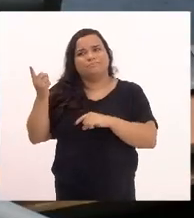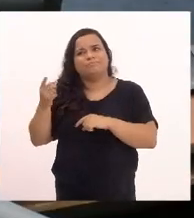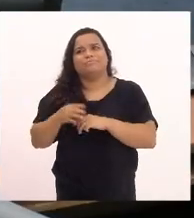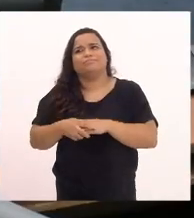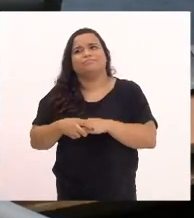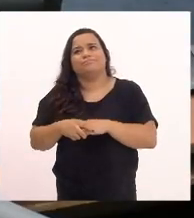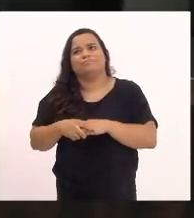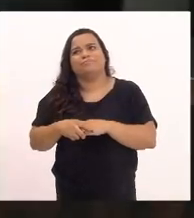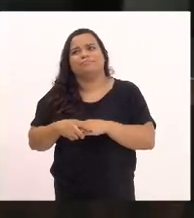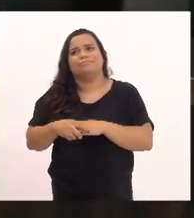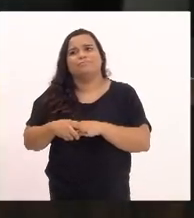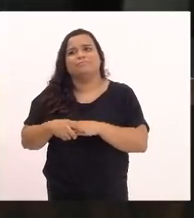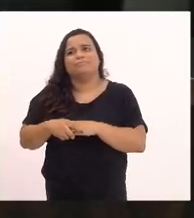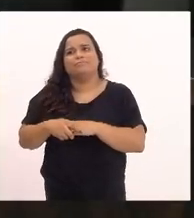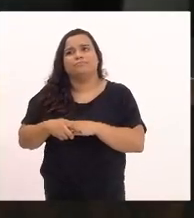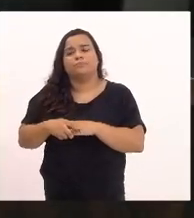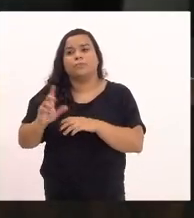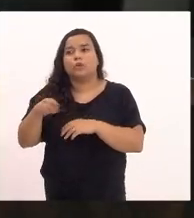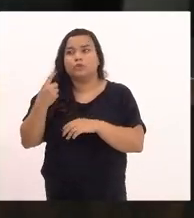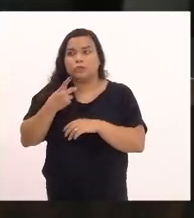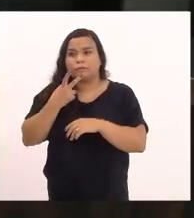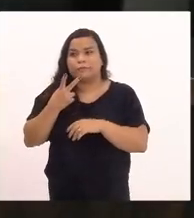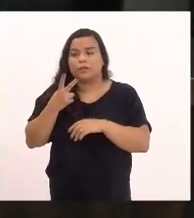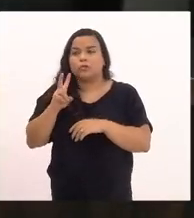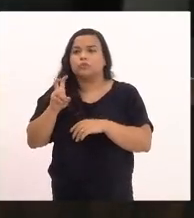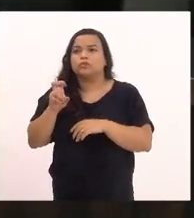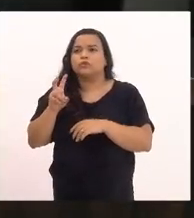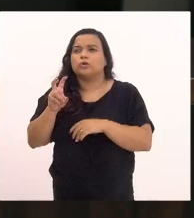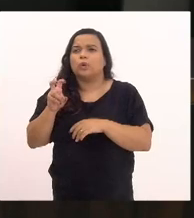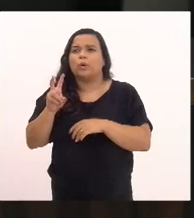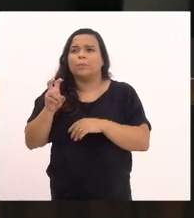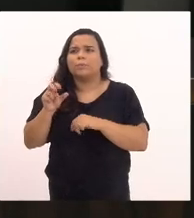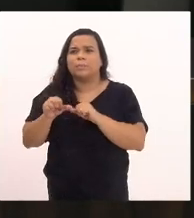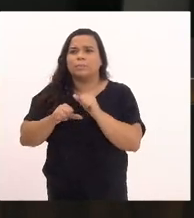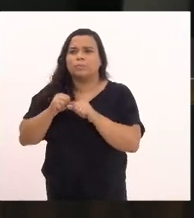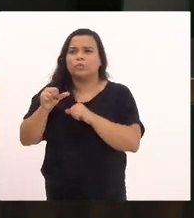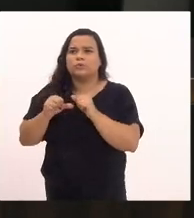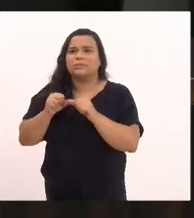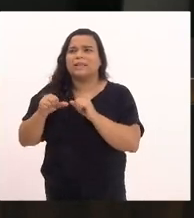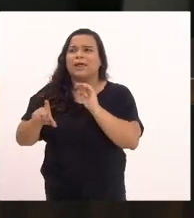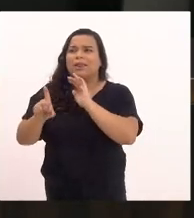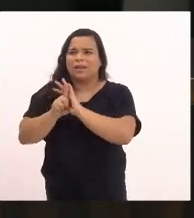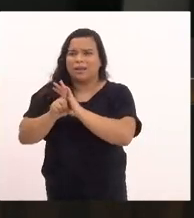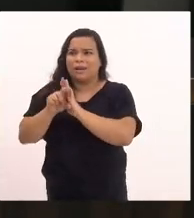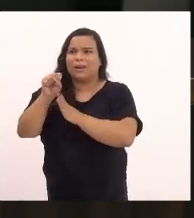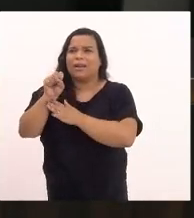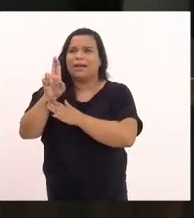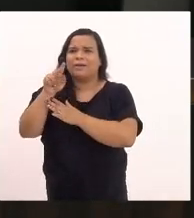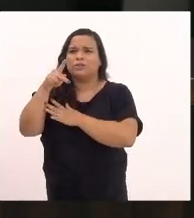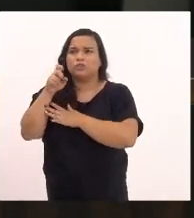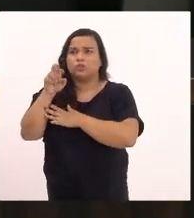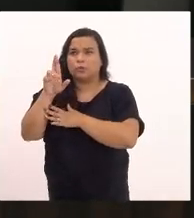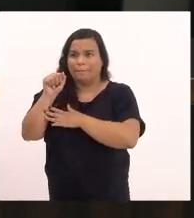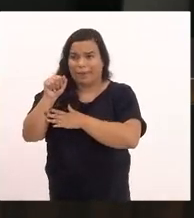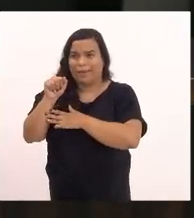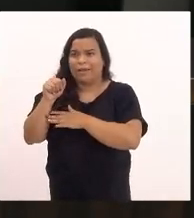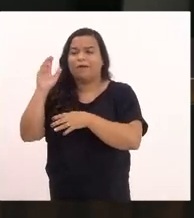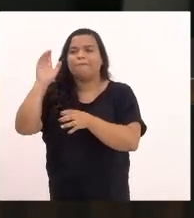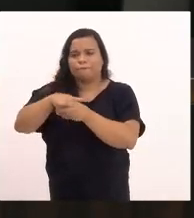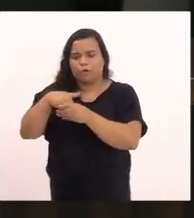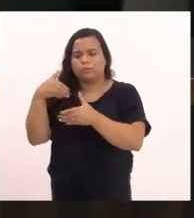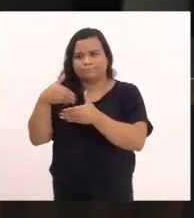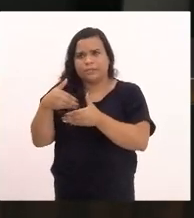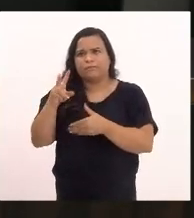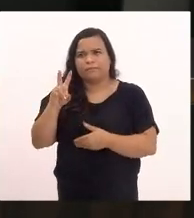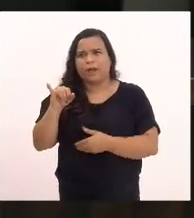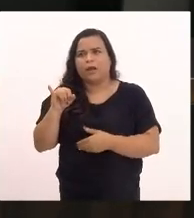Então, em relação... Nós falamos agora há pouco em relação à modificação na lei do Supera, que nós vamos votar já. A lei